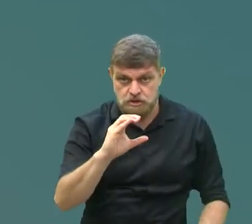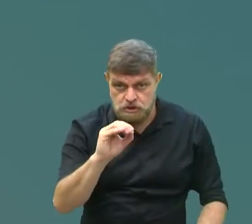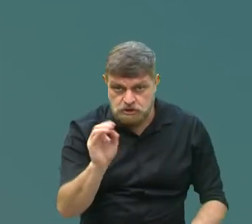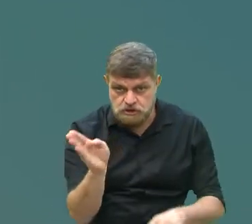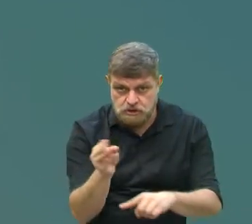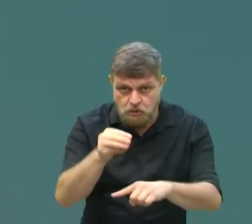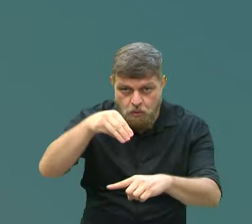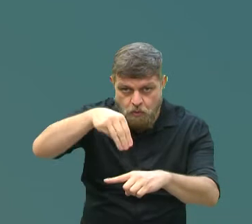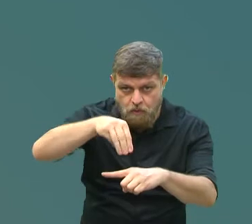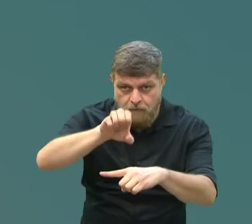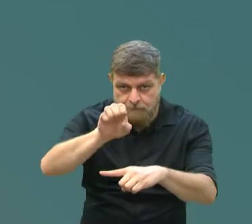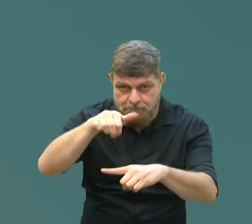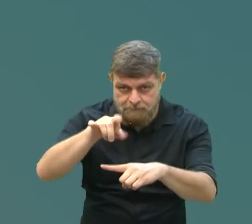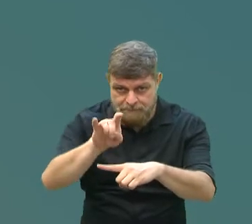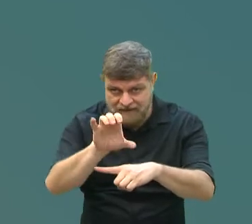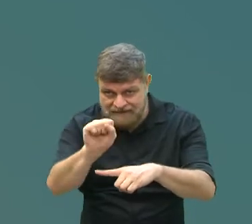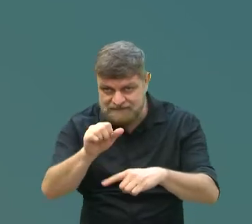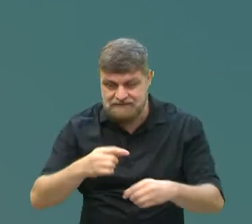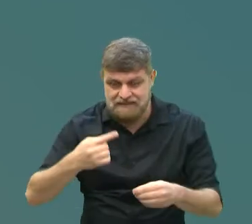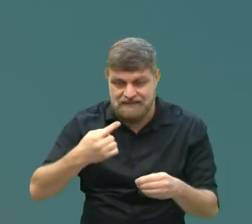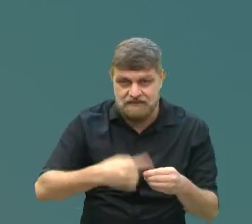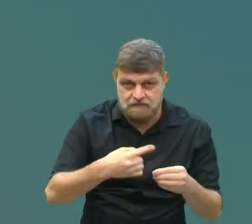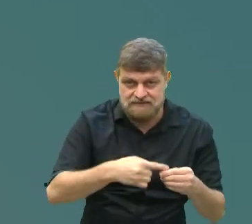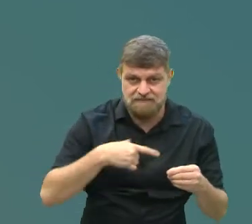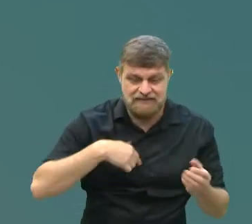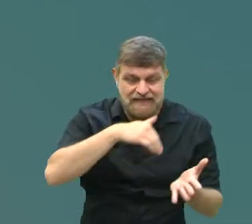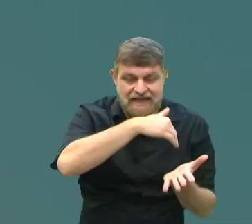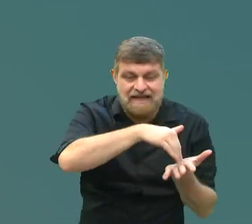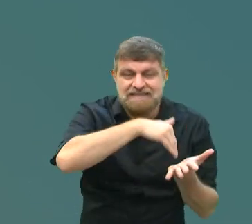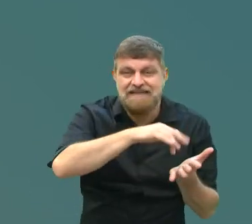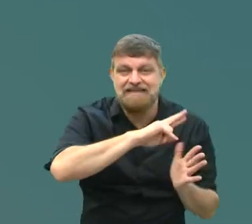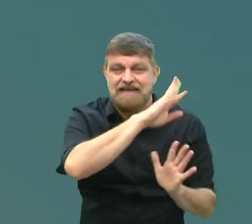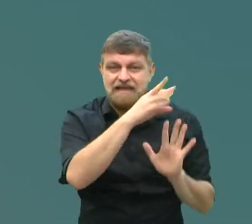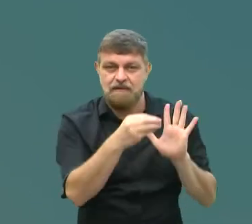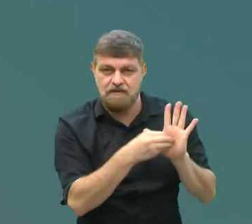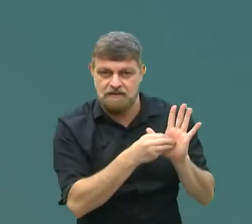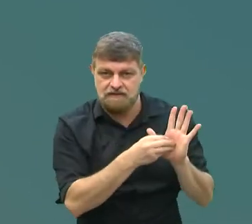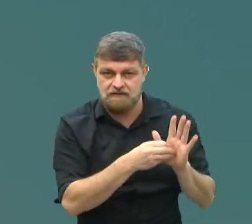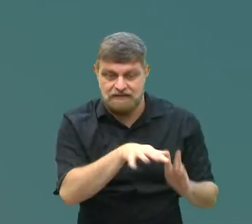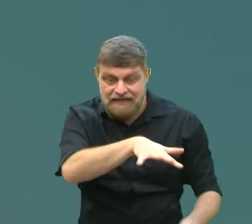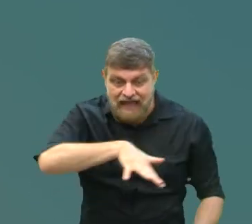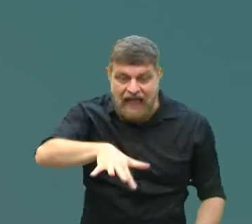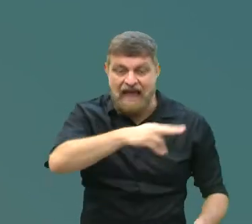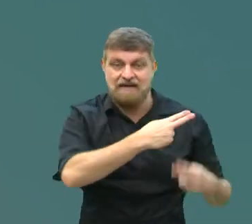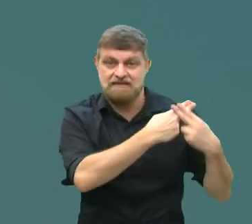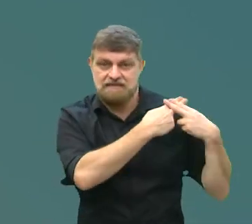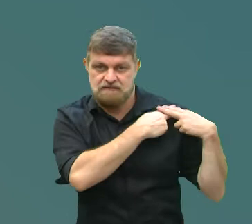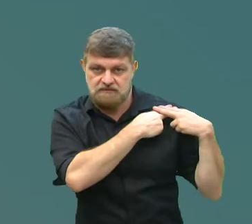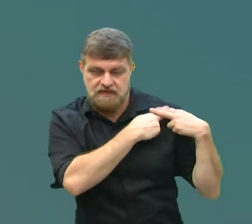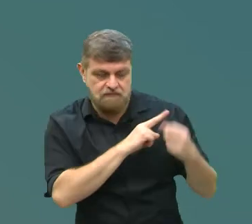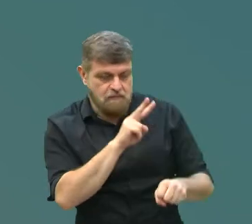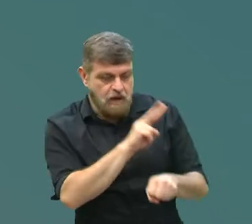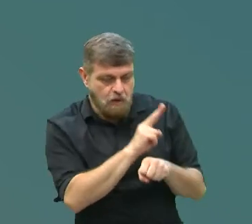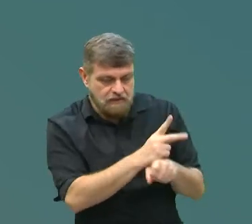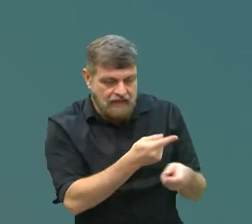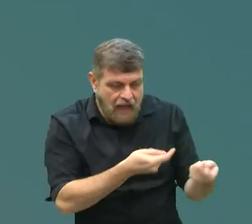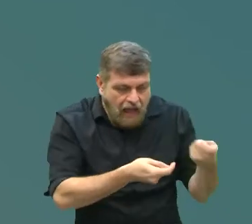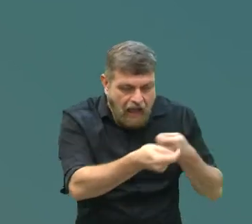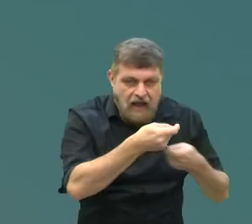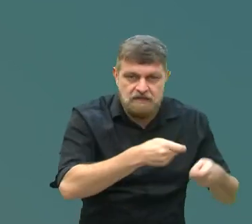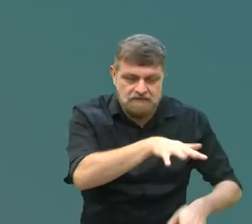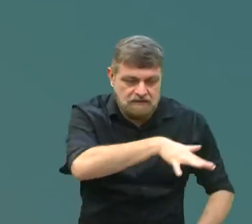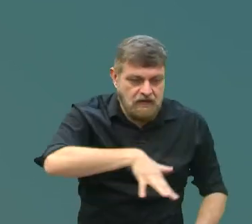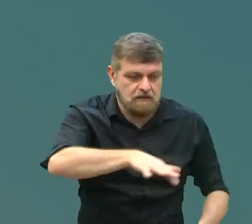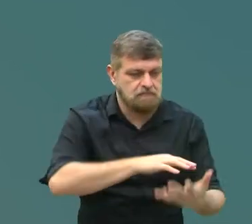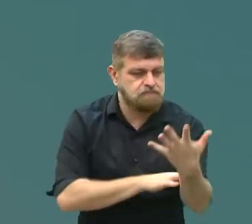e nos municípios, as respectivas secretarias de meio ambiente ou departamentos. E fazer gestão desses territórios significa